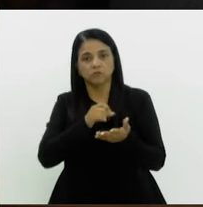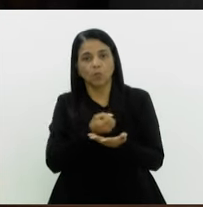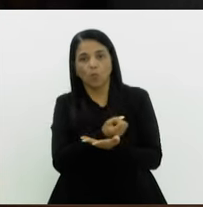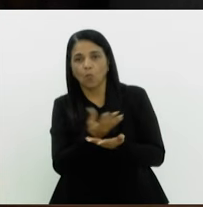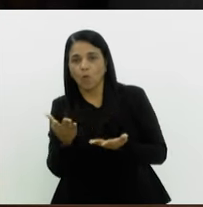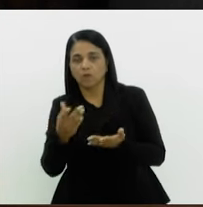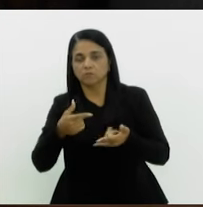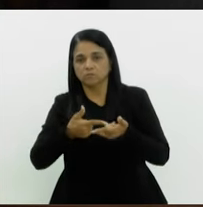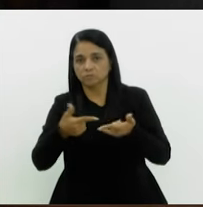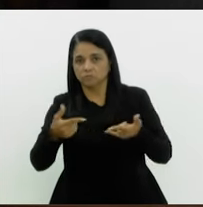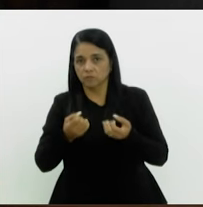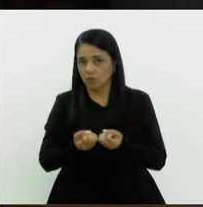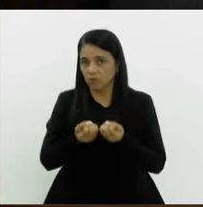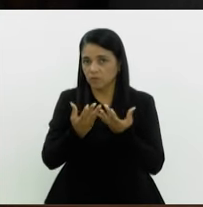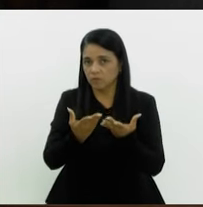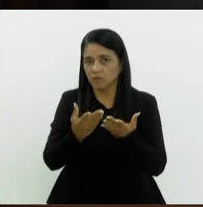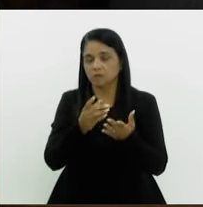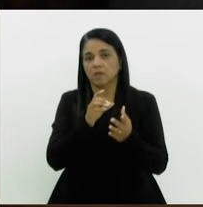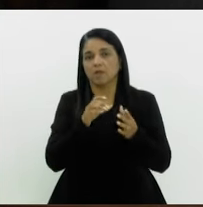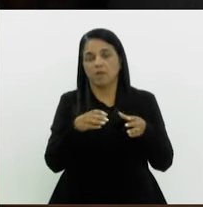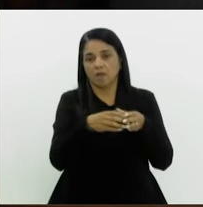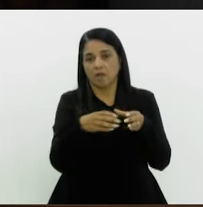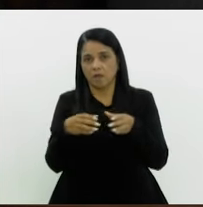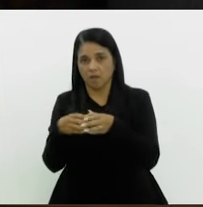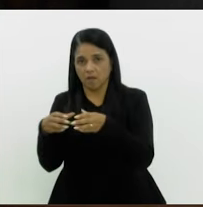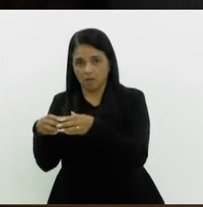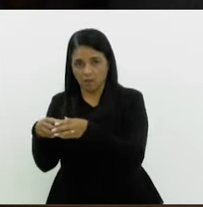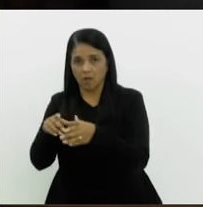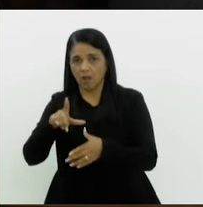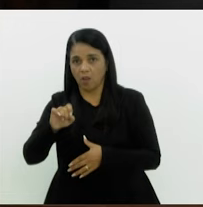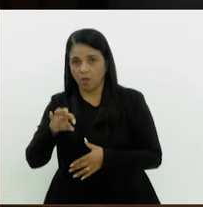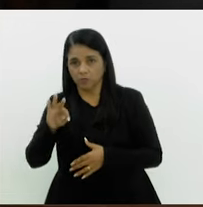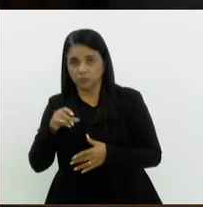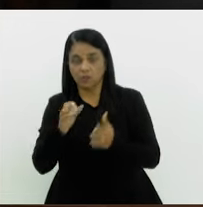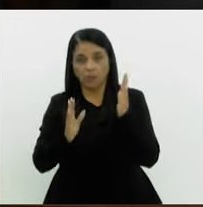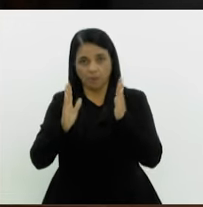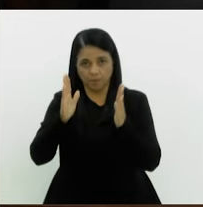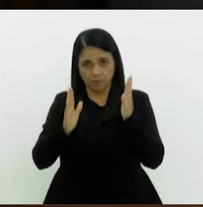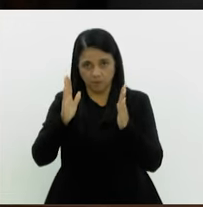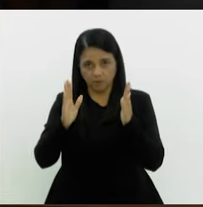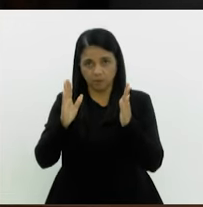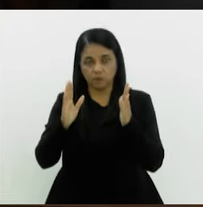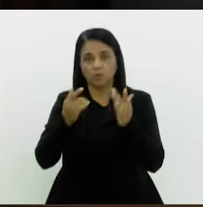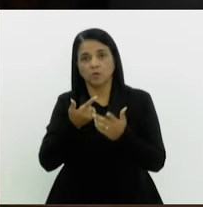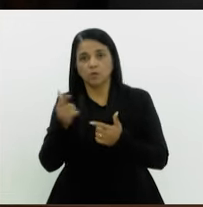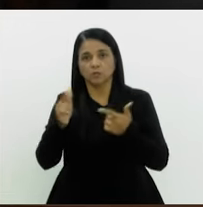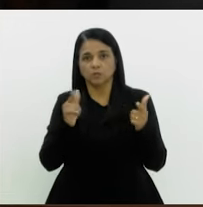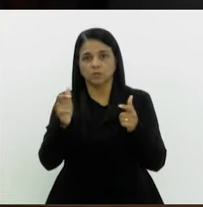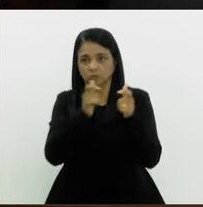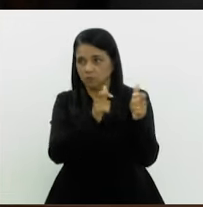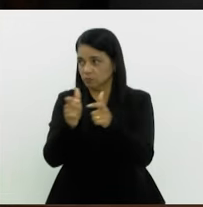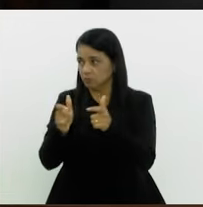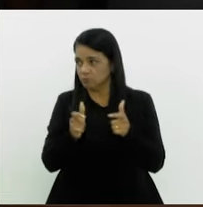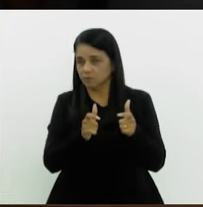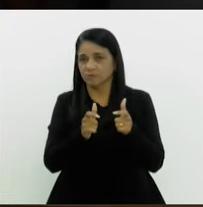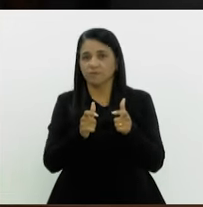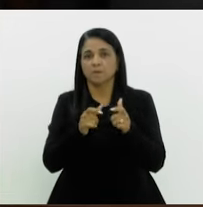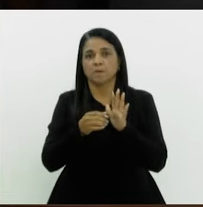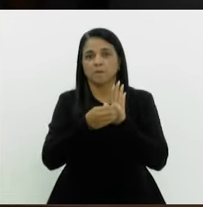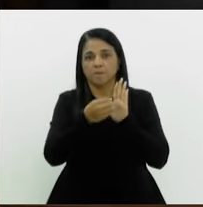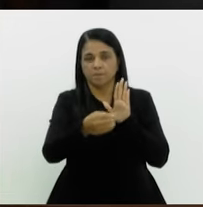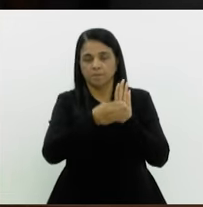quantidade de ingressos ofertados em cada lote e o período de sua disponibilidade e dar outras providências.